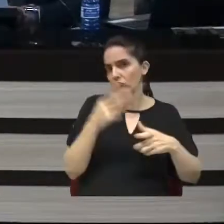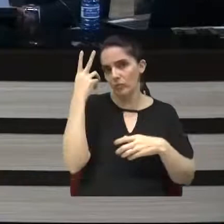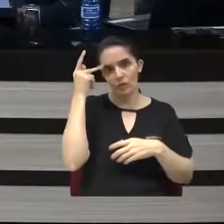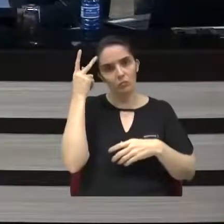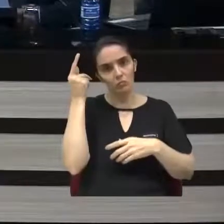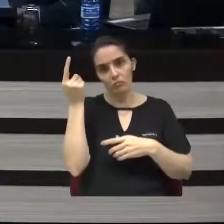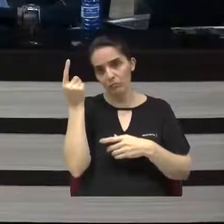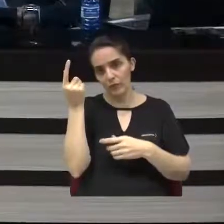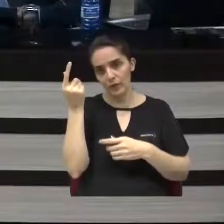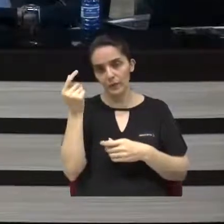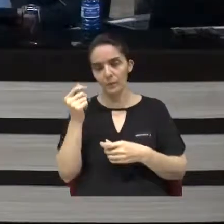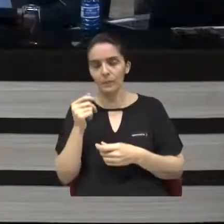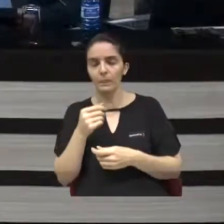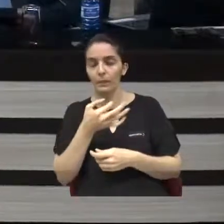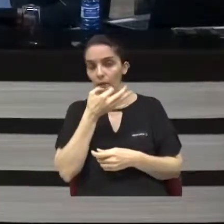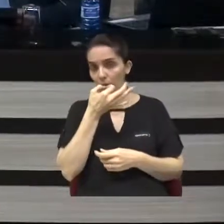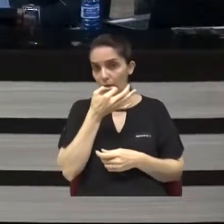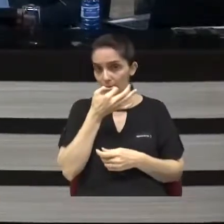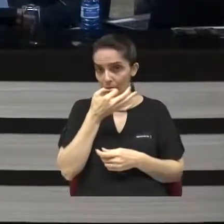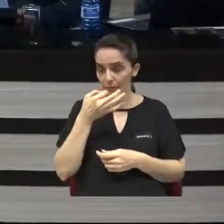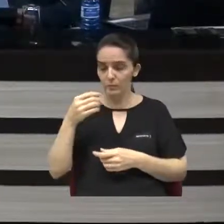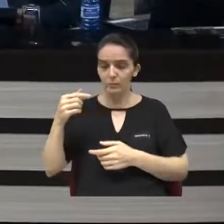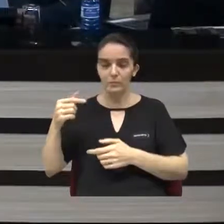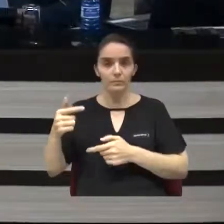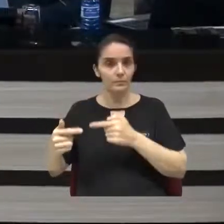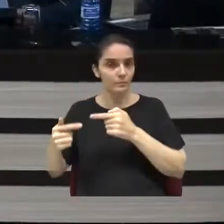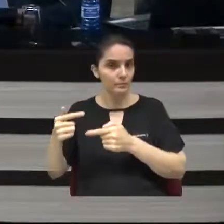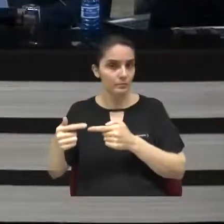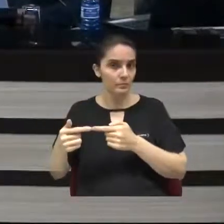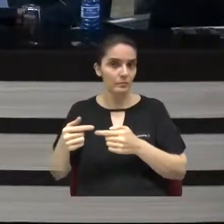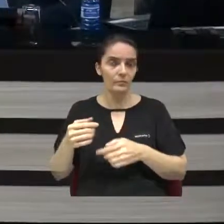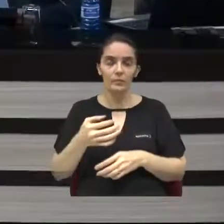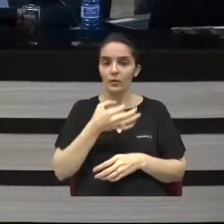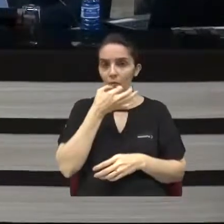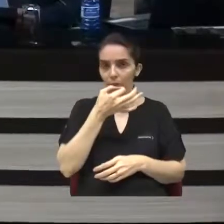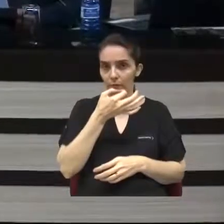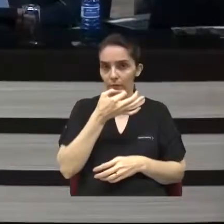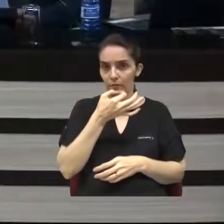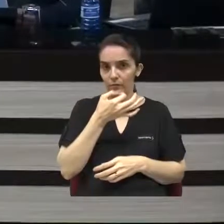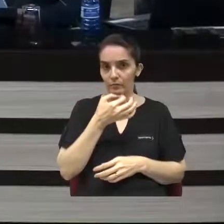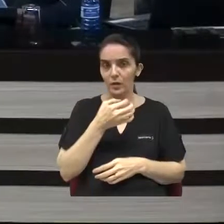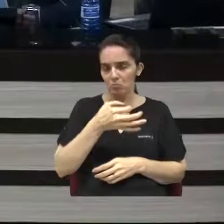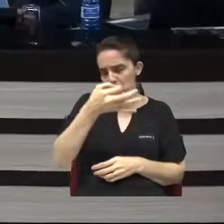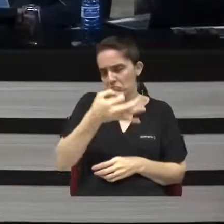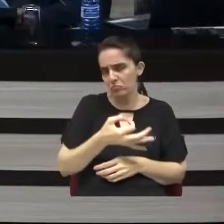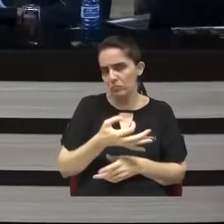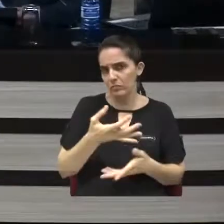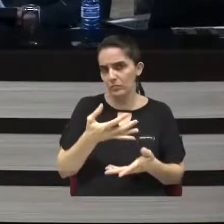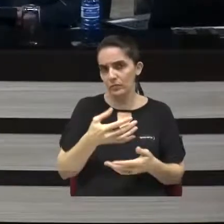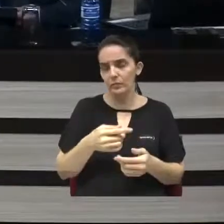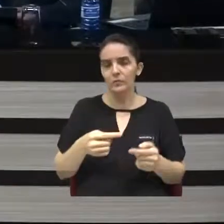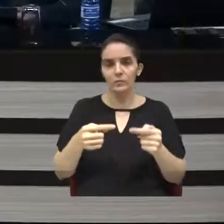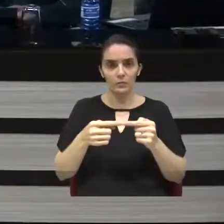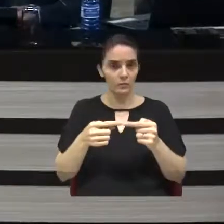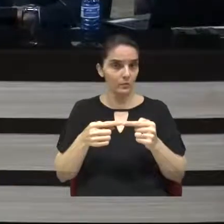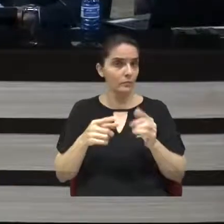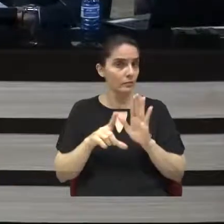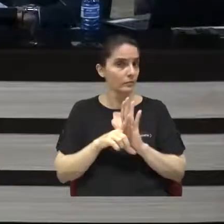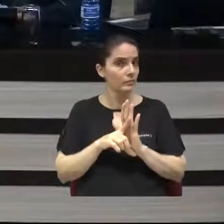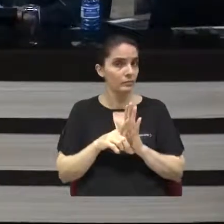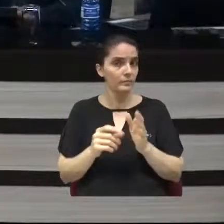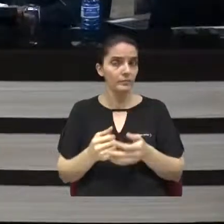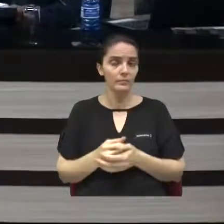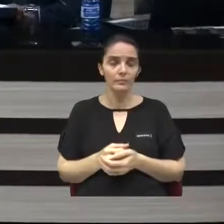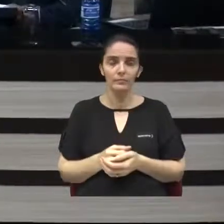com parecer da consultoria jurídica da Câmara Municipal, opinando pela sua legalidade e constitucionalidade.